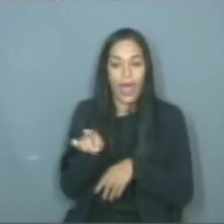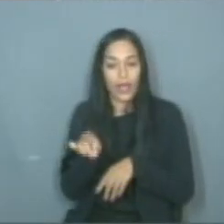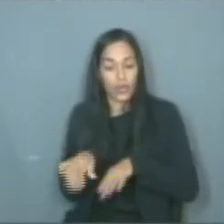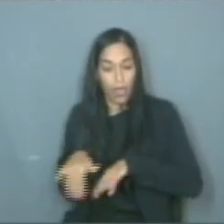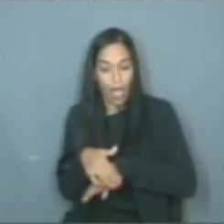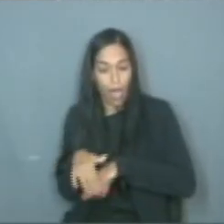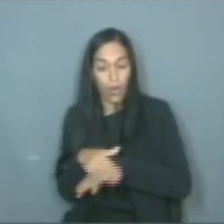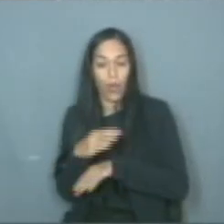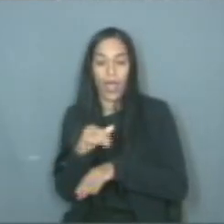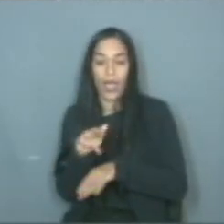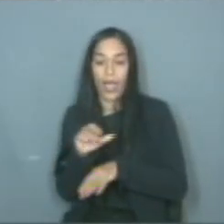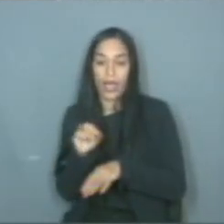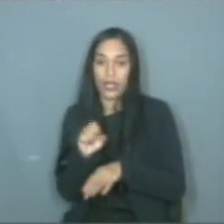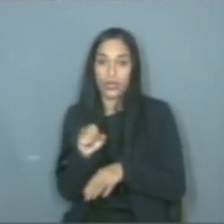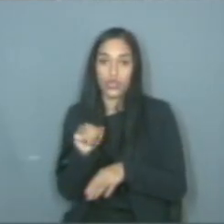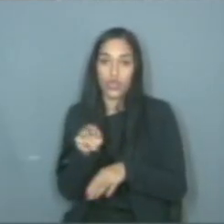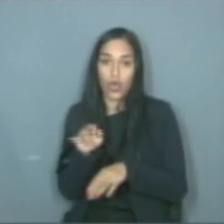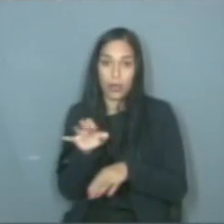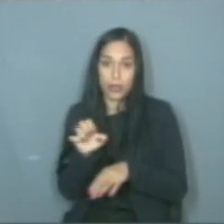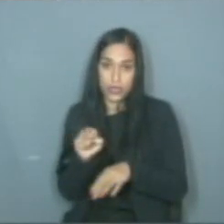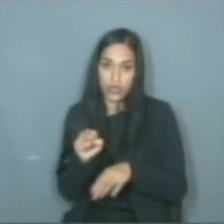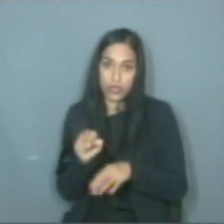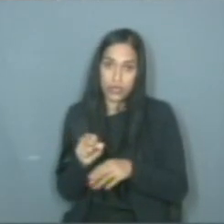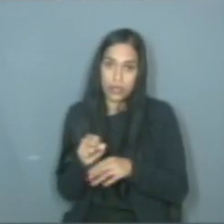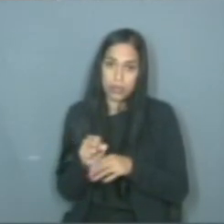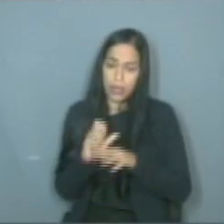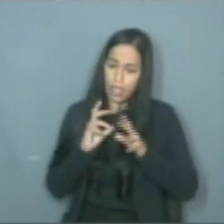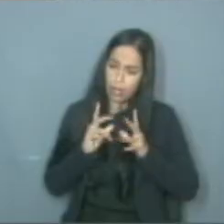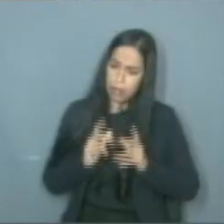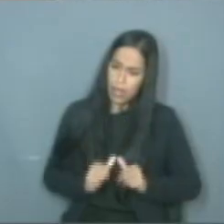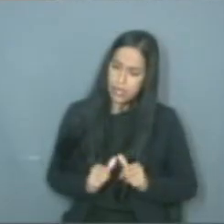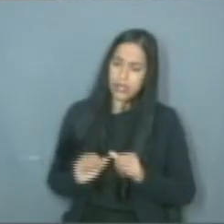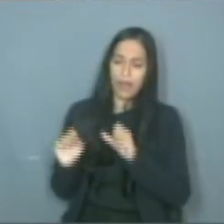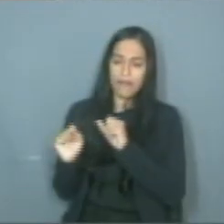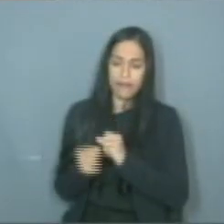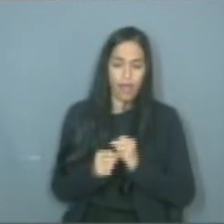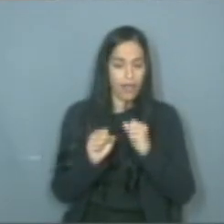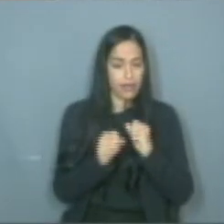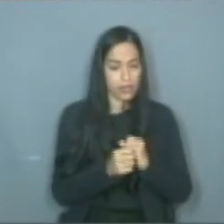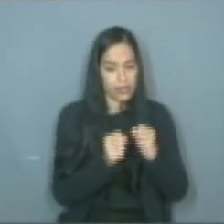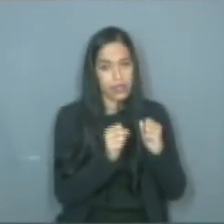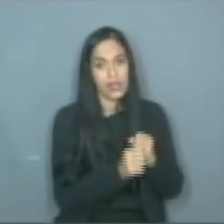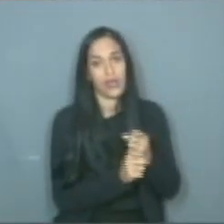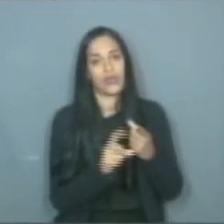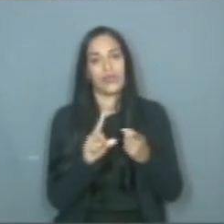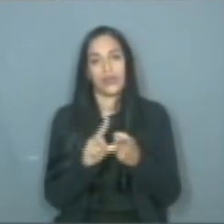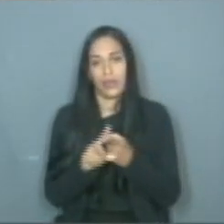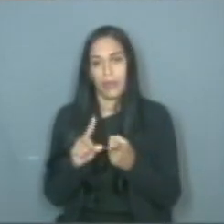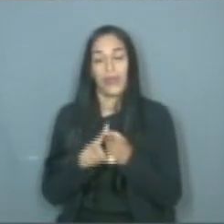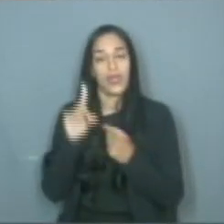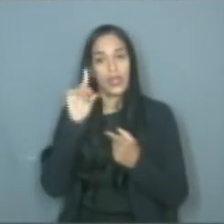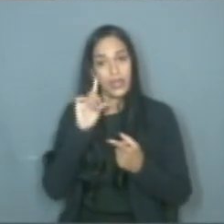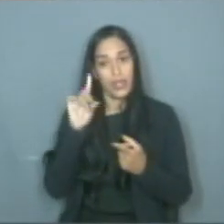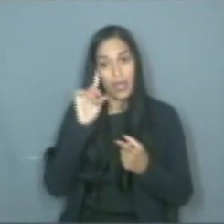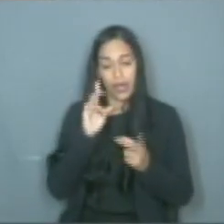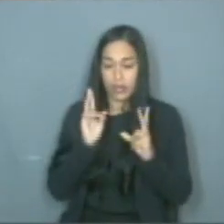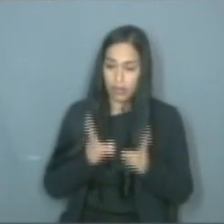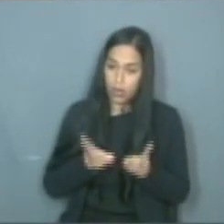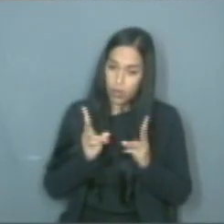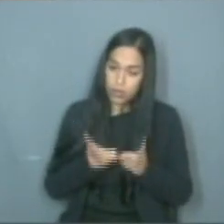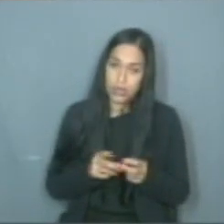Isso quer dizer o seguinte, capim cresce. Varrição precisa ser diária e